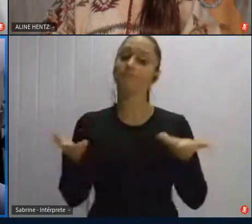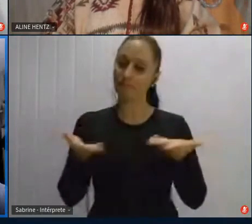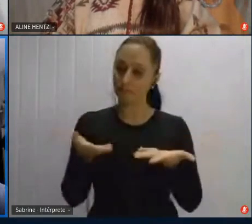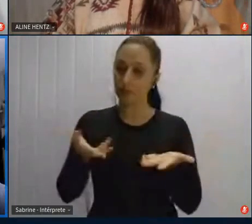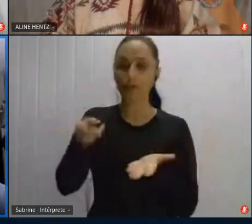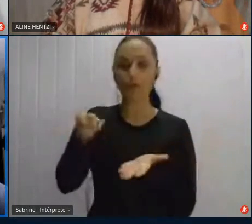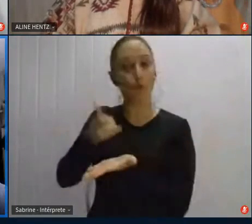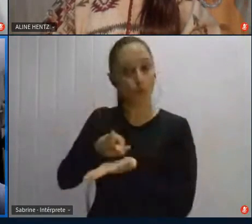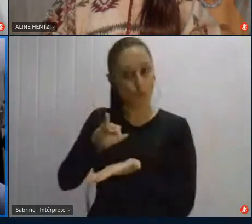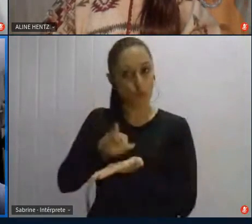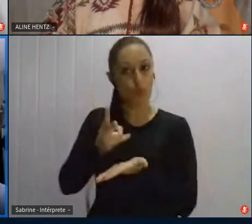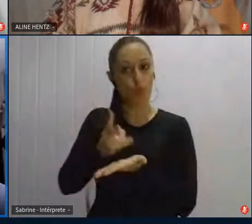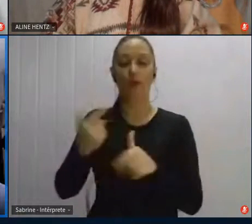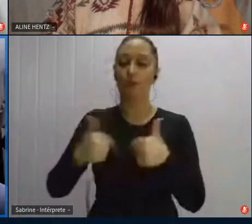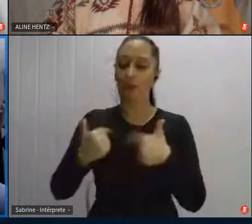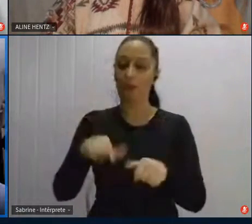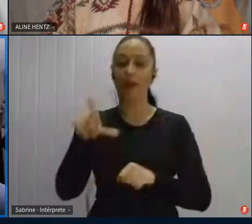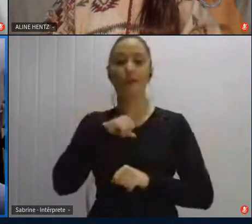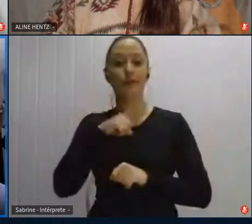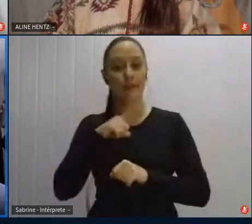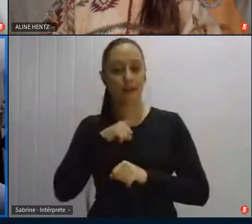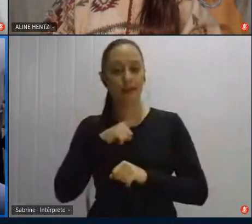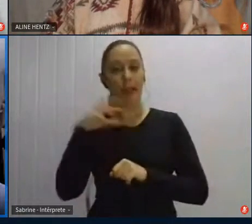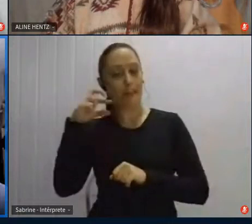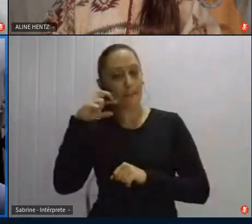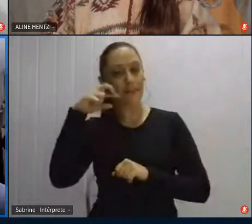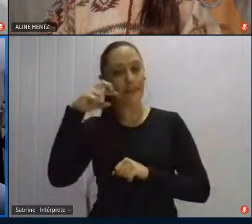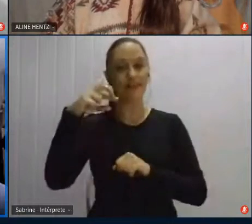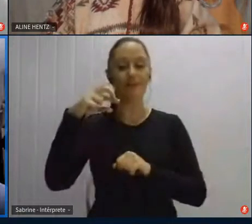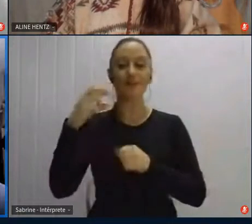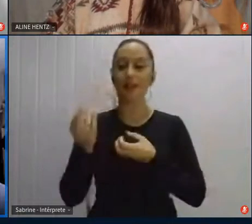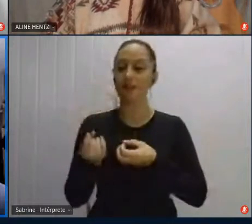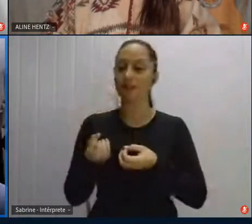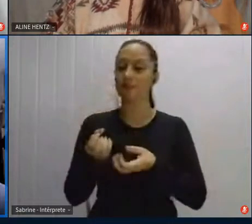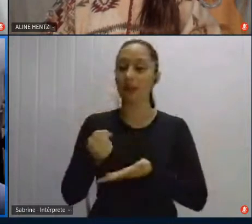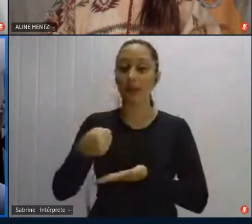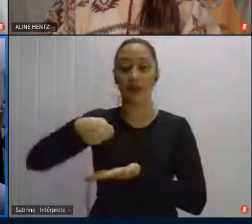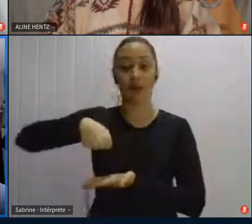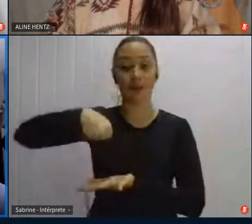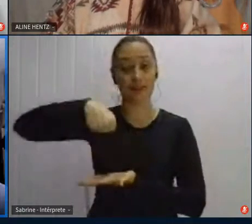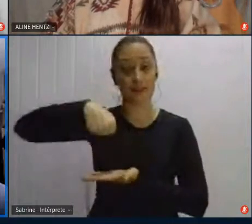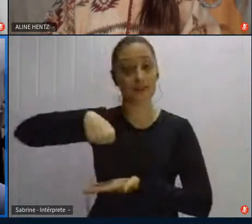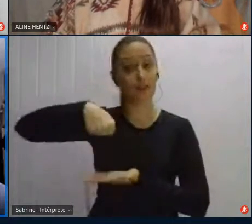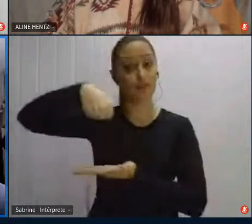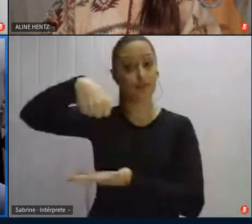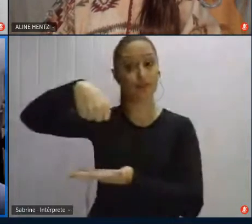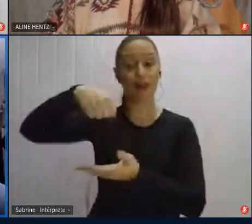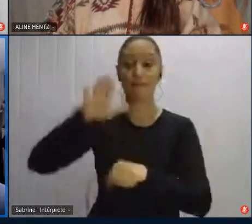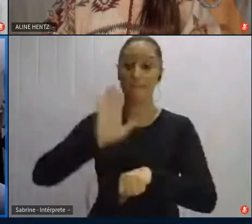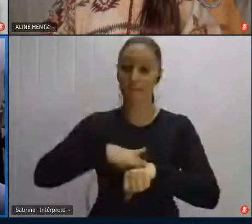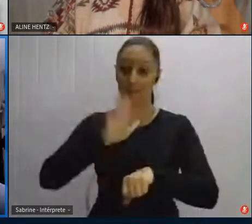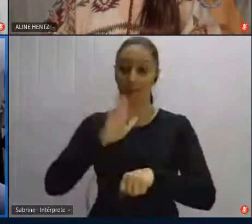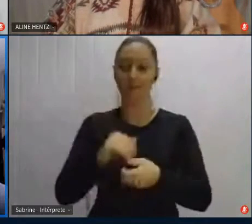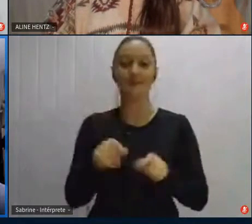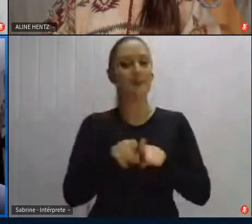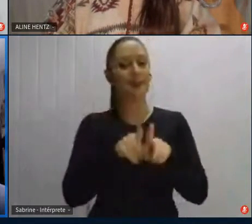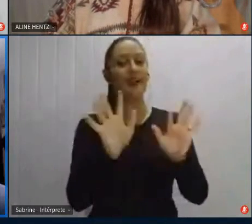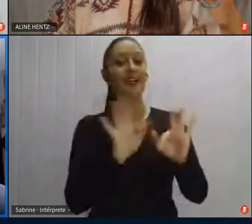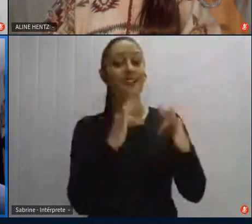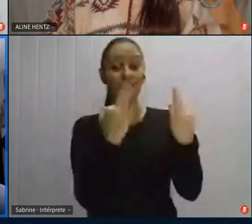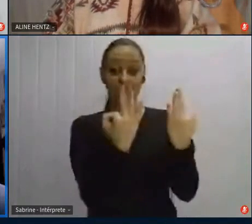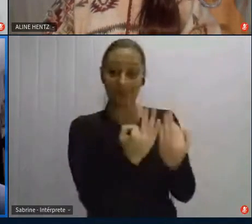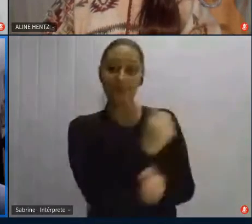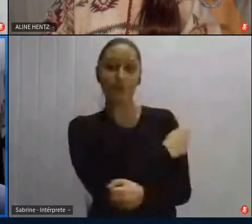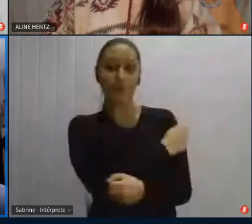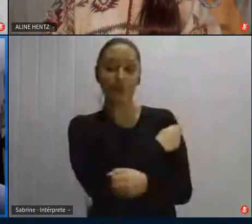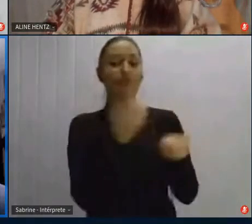existem mais entregas previstas, né, e a recepção dos nossos estudantes, das famílias, tem sido muito positiva. Tá? Um